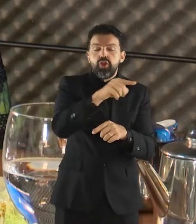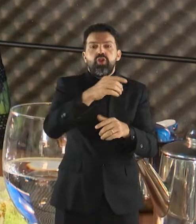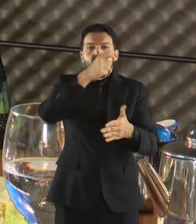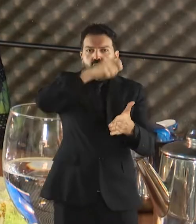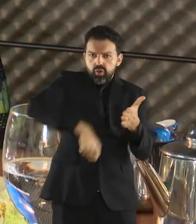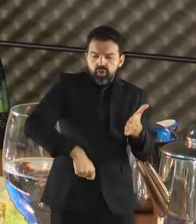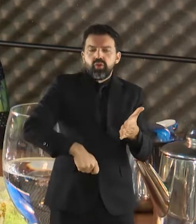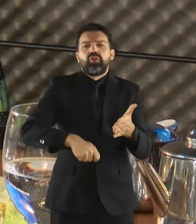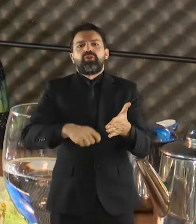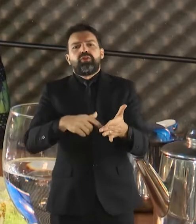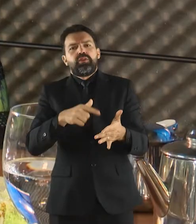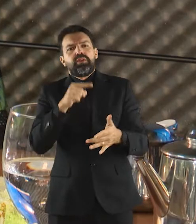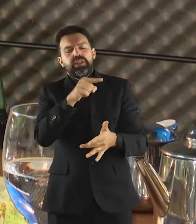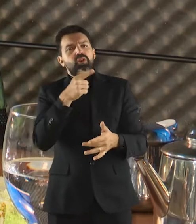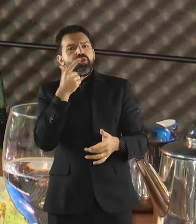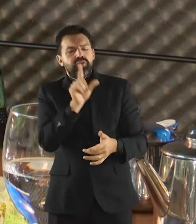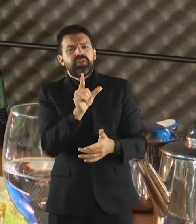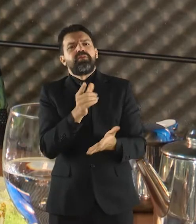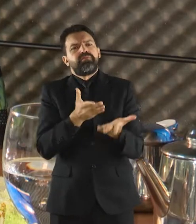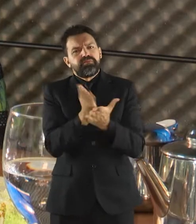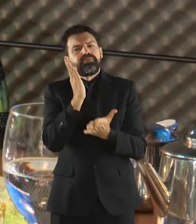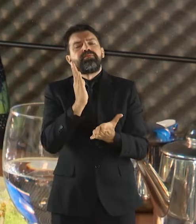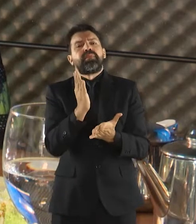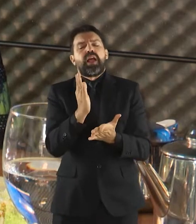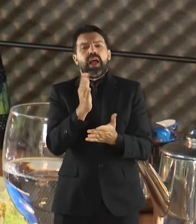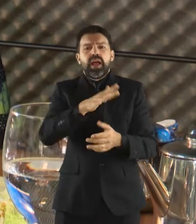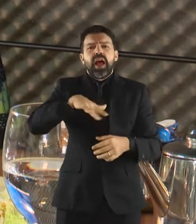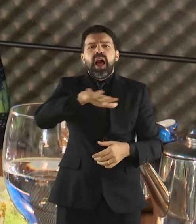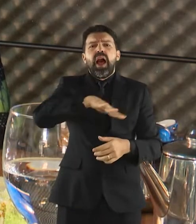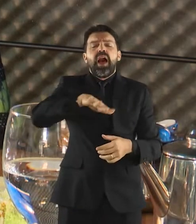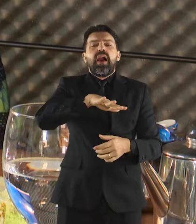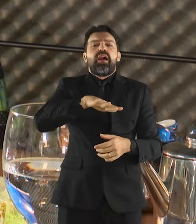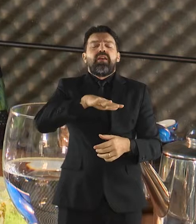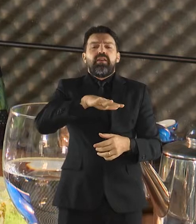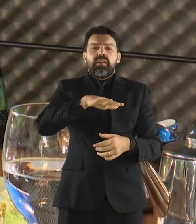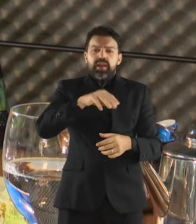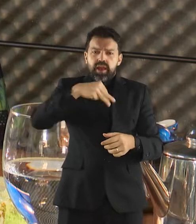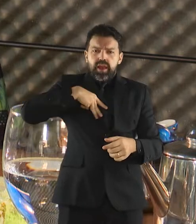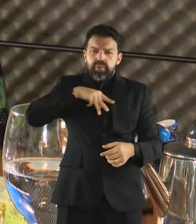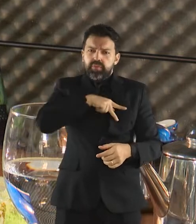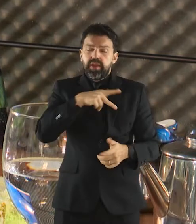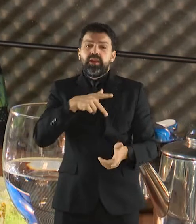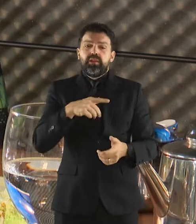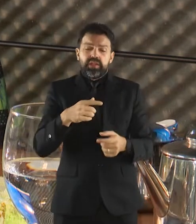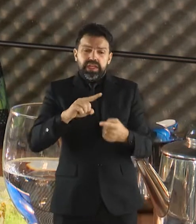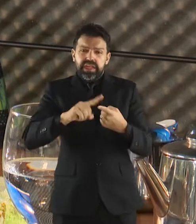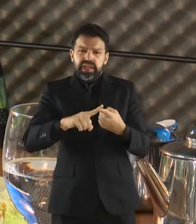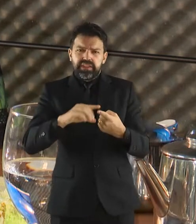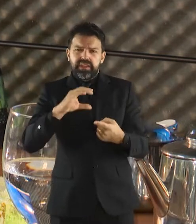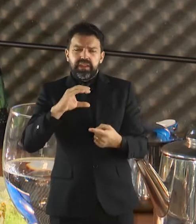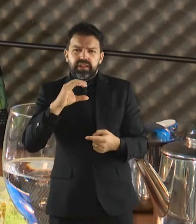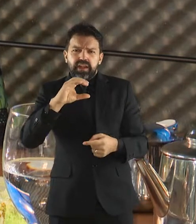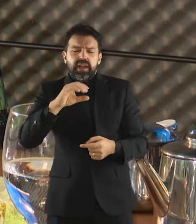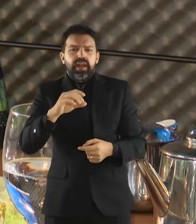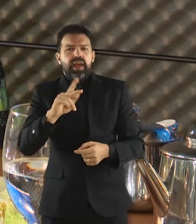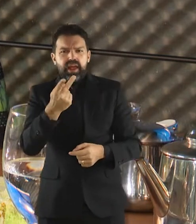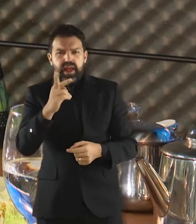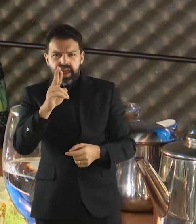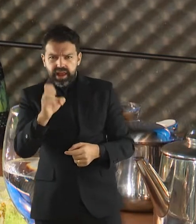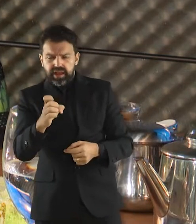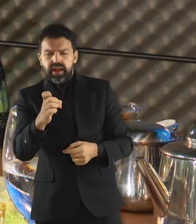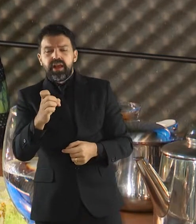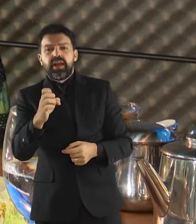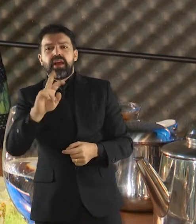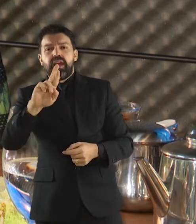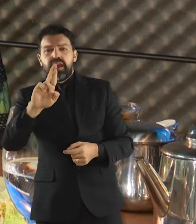3 lugares lá dentro. Eu passei pelo setor de RH, passei pelo CEAF, que é o Centro de Formação e Aperfeiçoamento